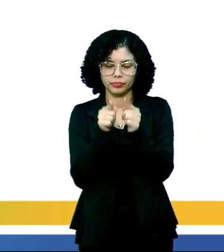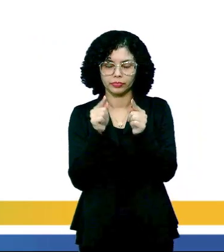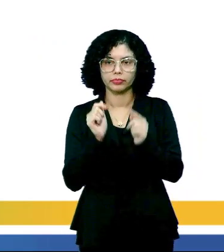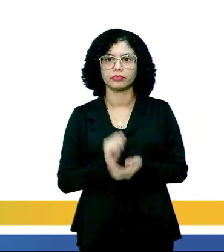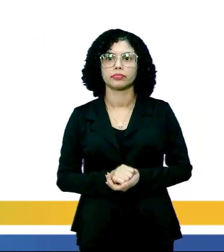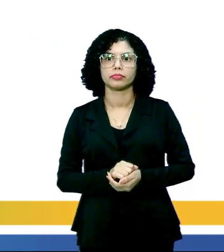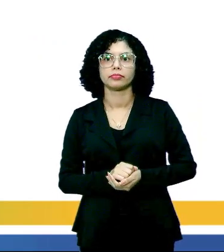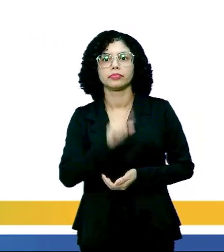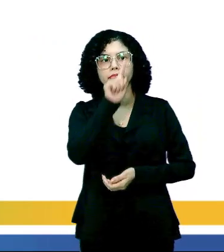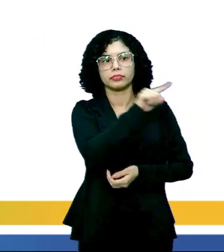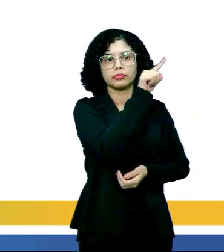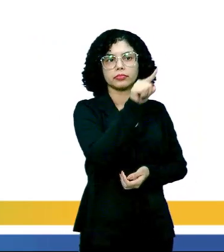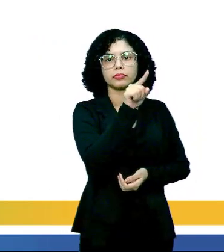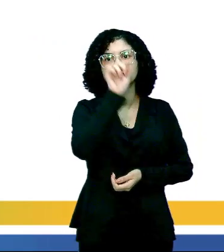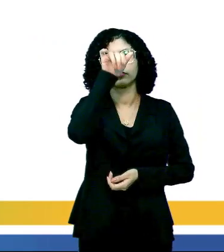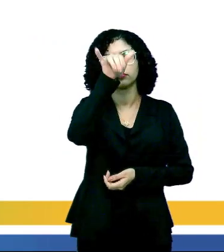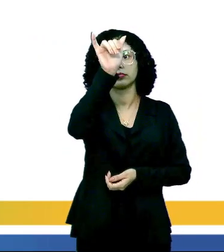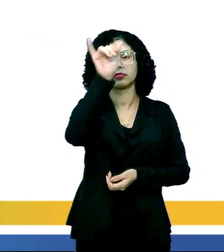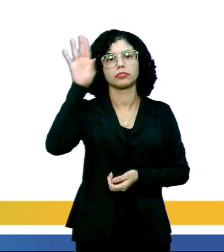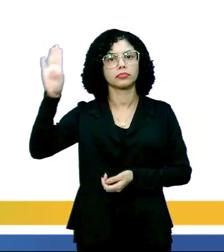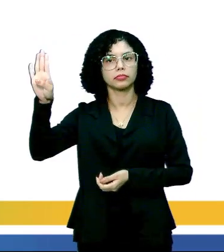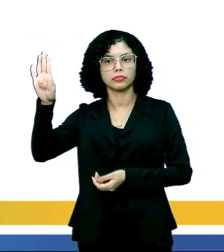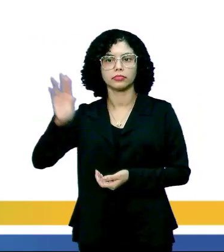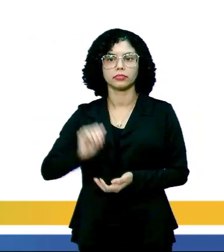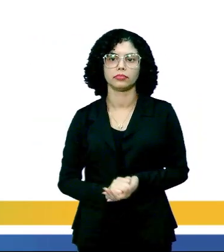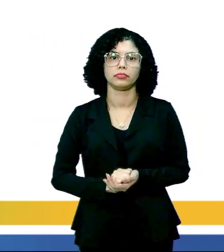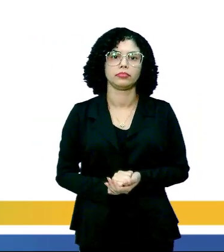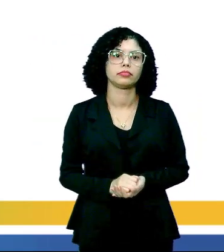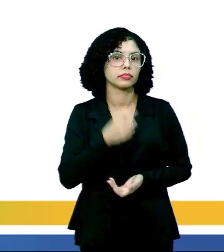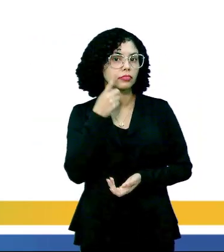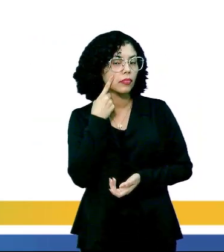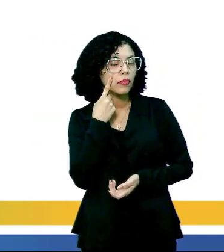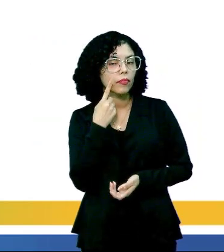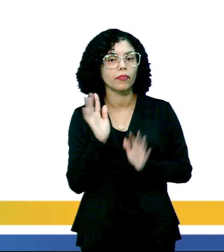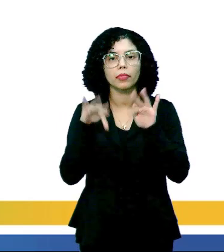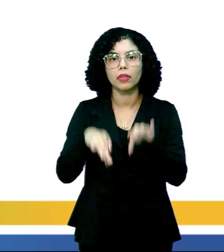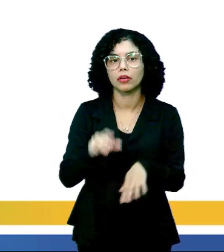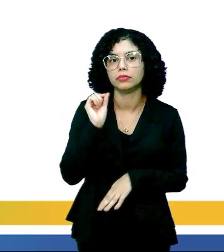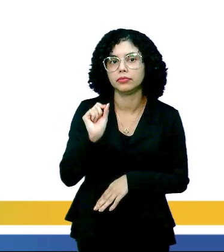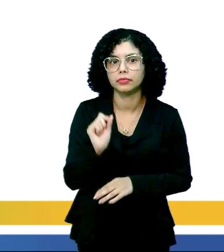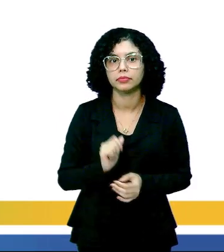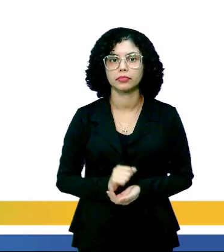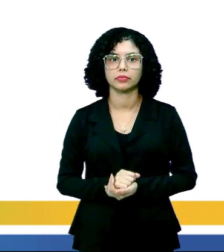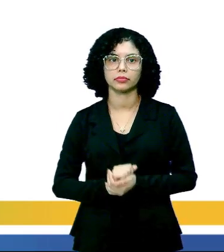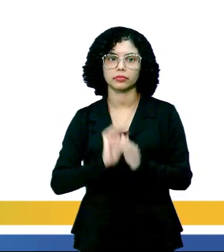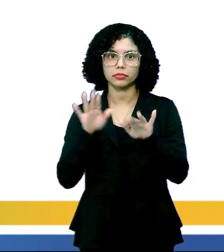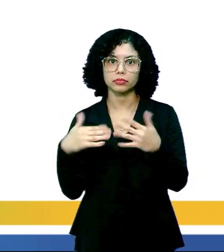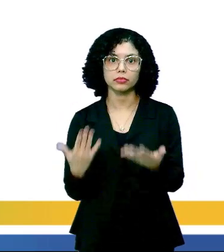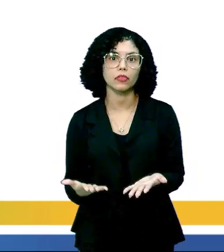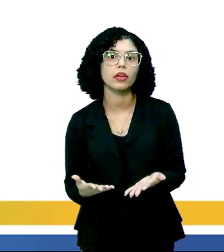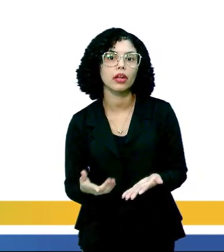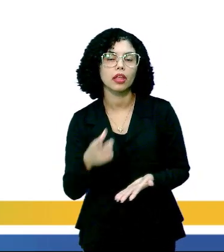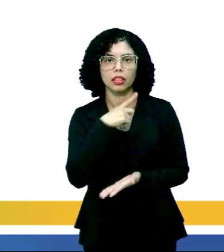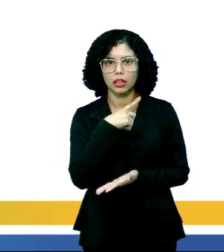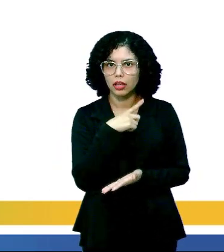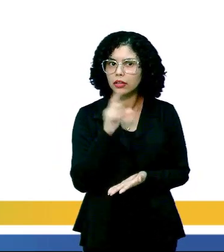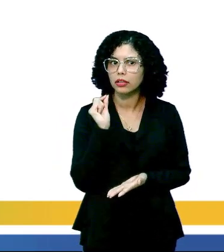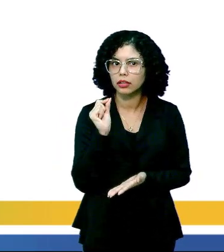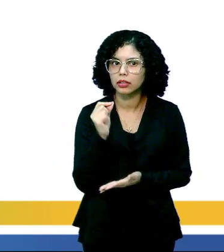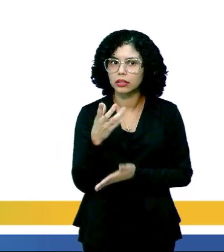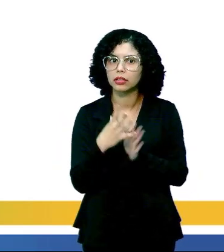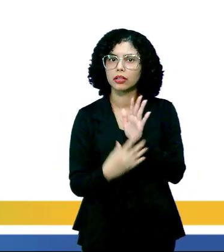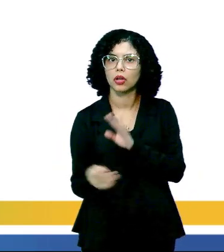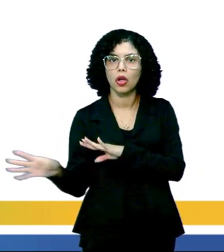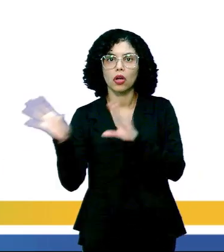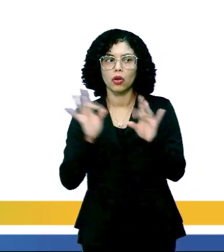alfa, beta e gama. Sobre esse experimento, Rutherford conclui que... Então, qual a conclusão que Rutherford tirou